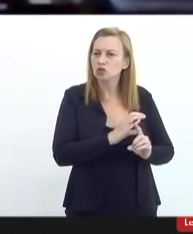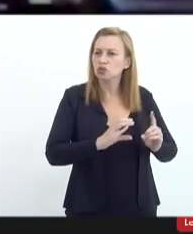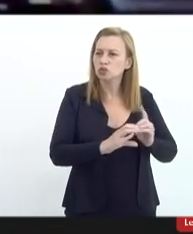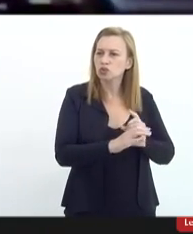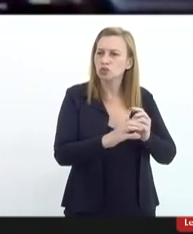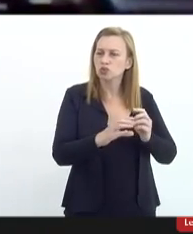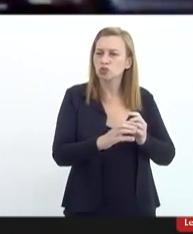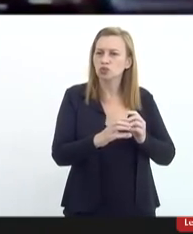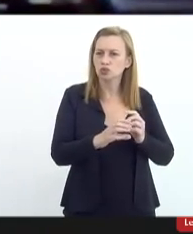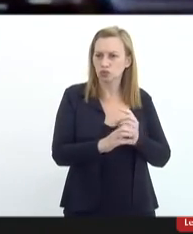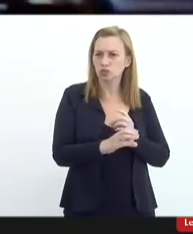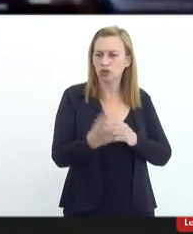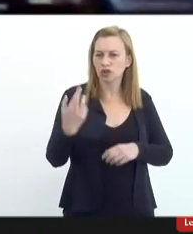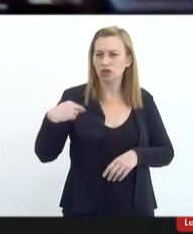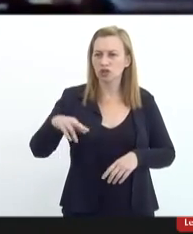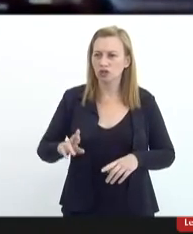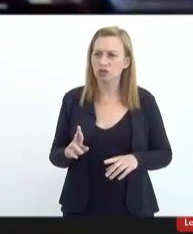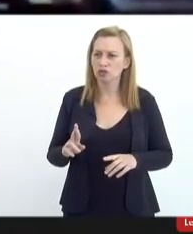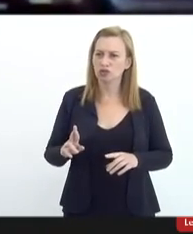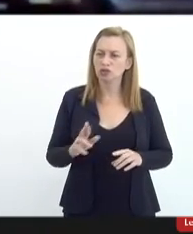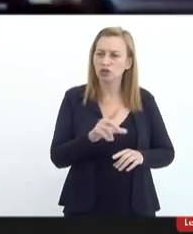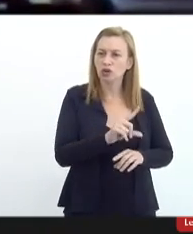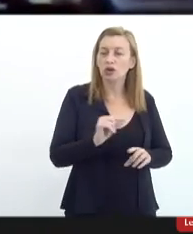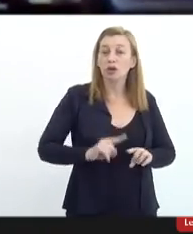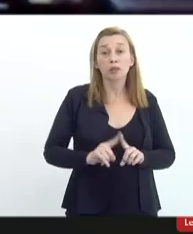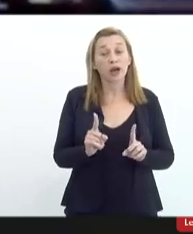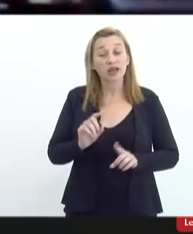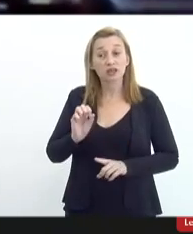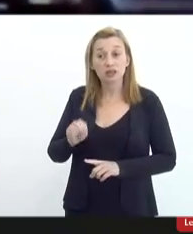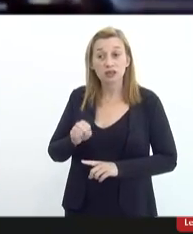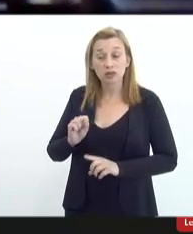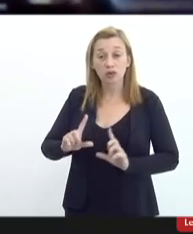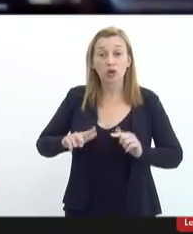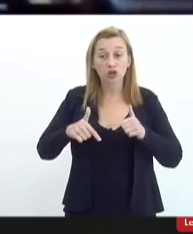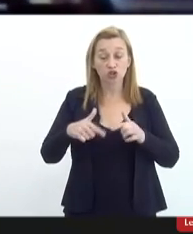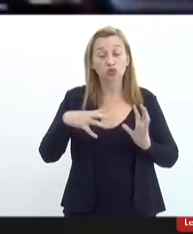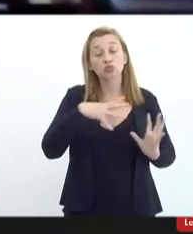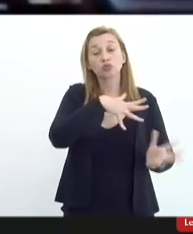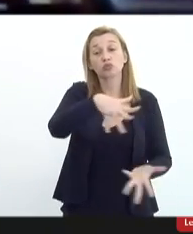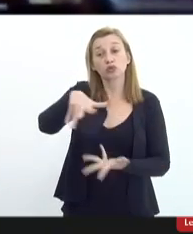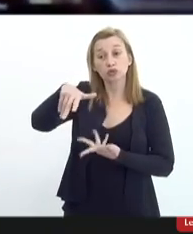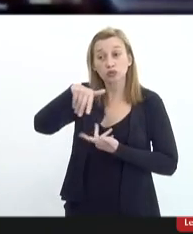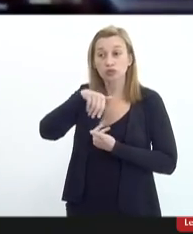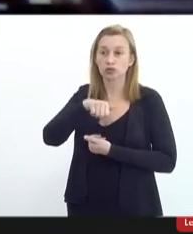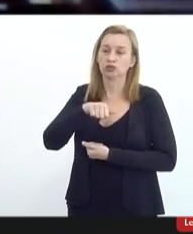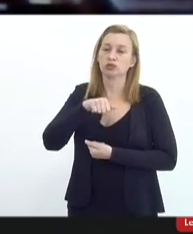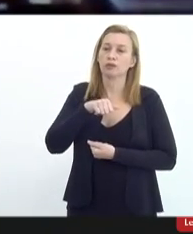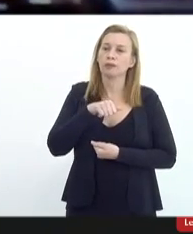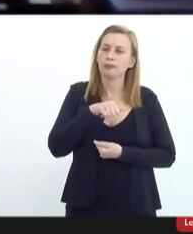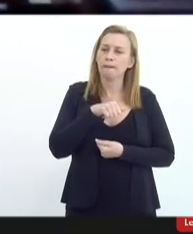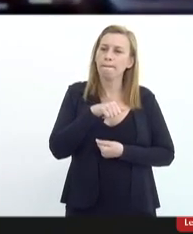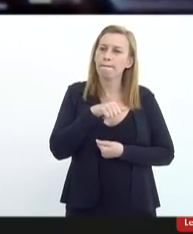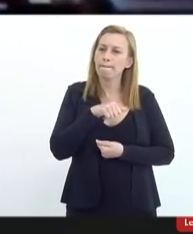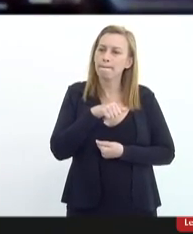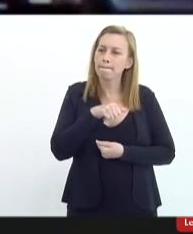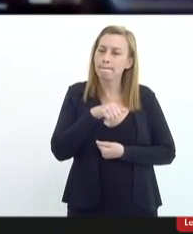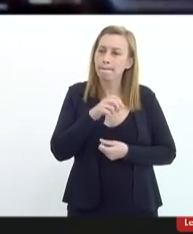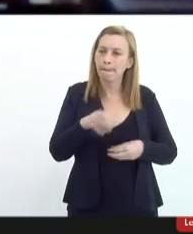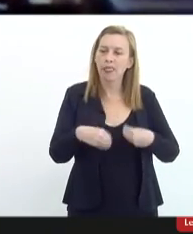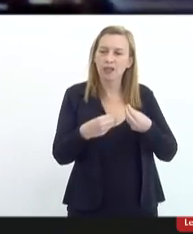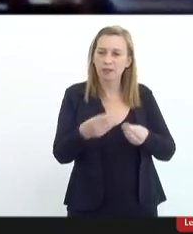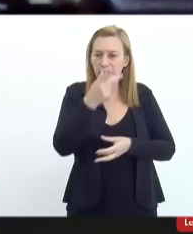mas sim por um posicionamento no mundo que dá às